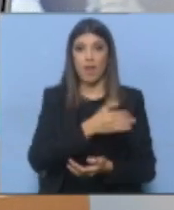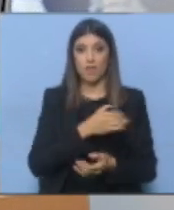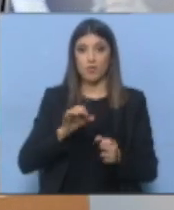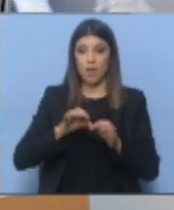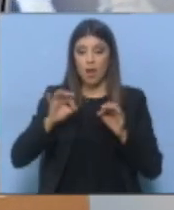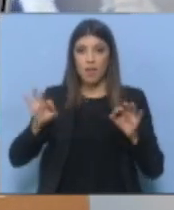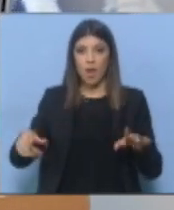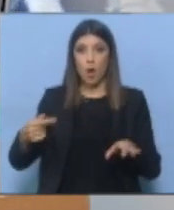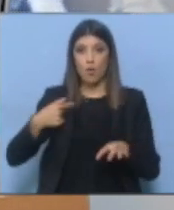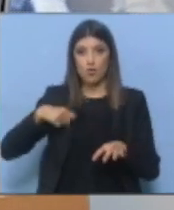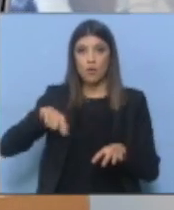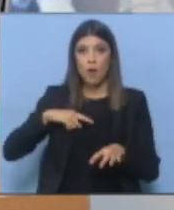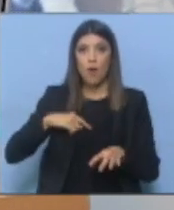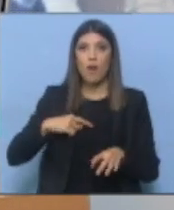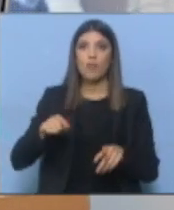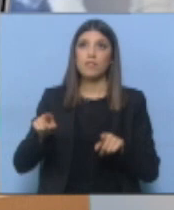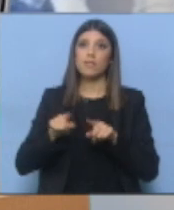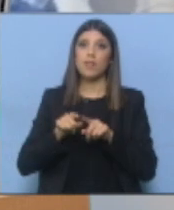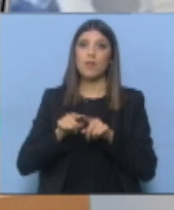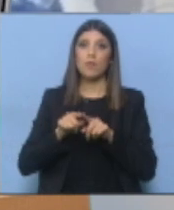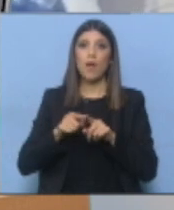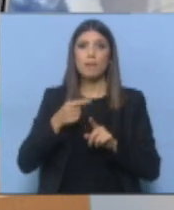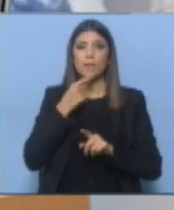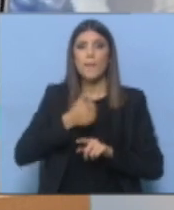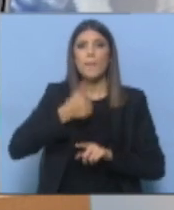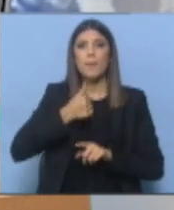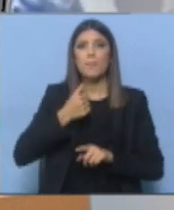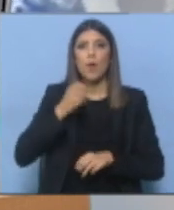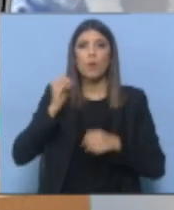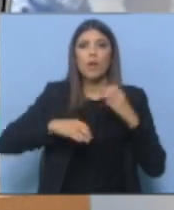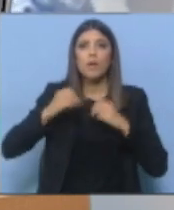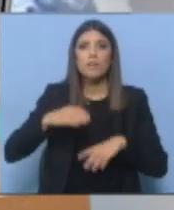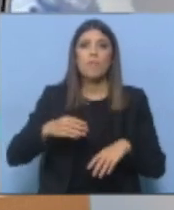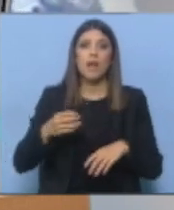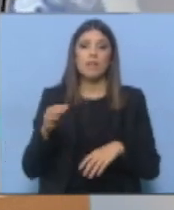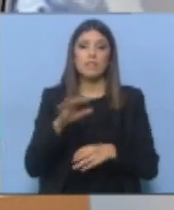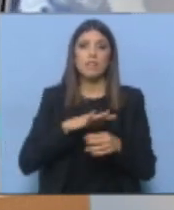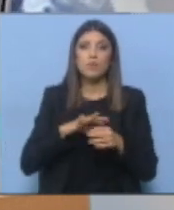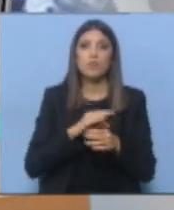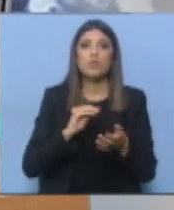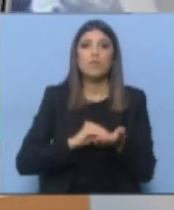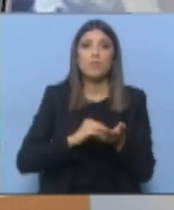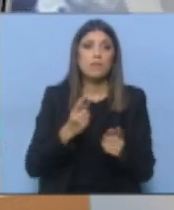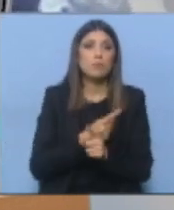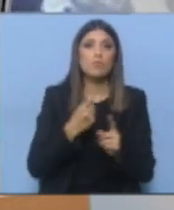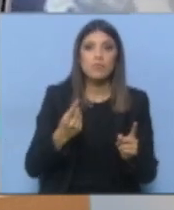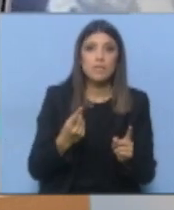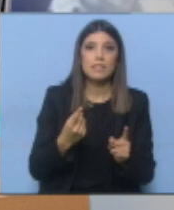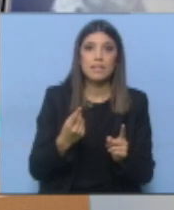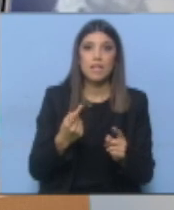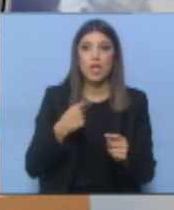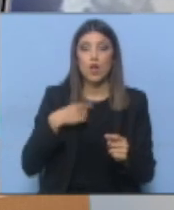que levam à situação de pobreza, de exclusão social, e temos feito, pelo